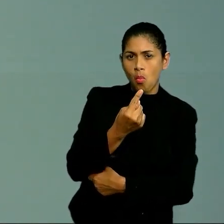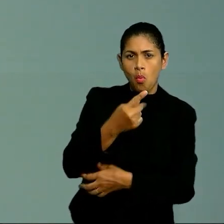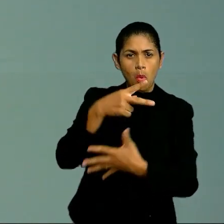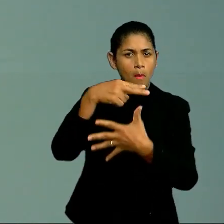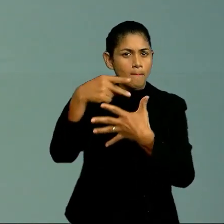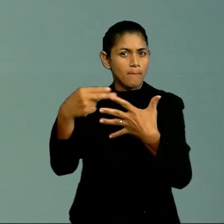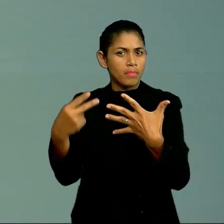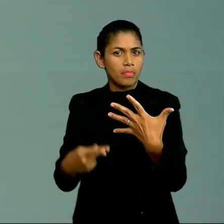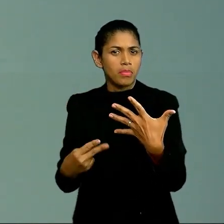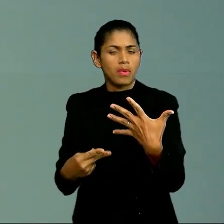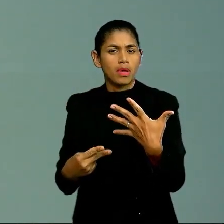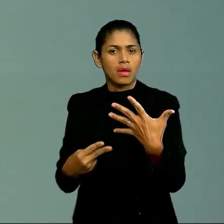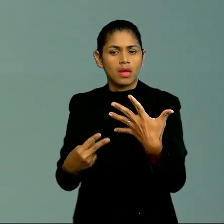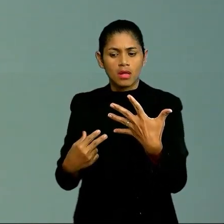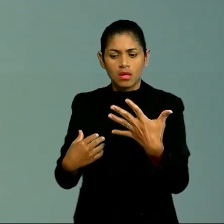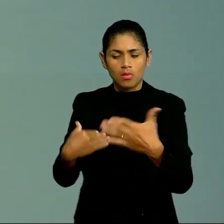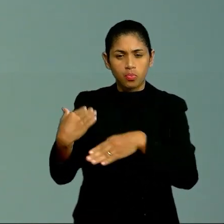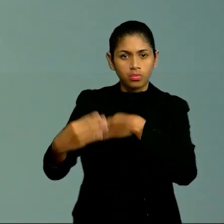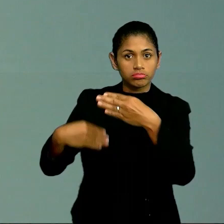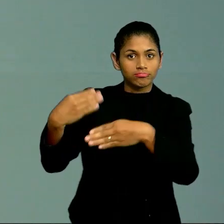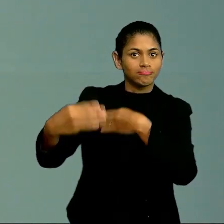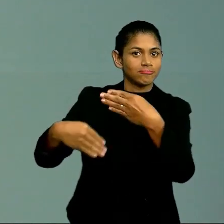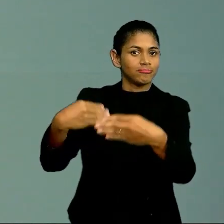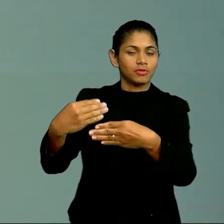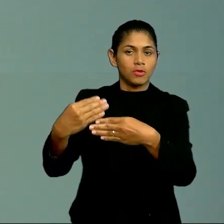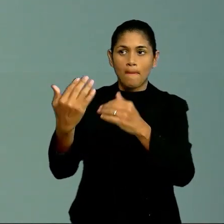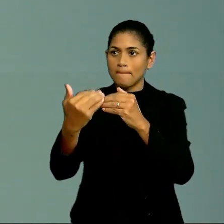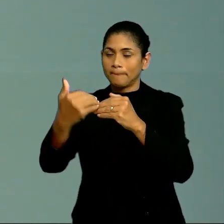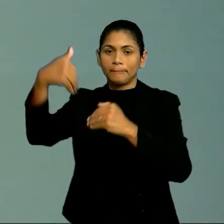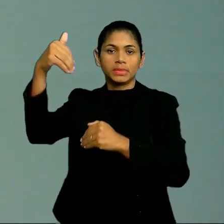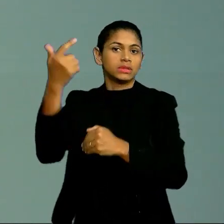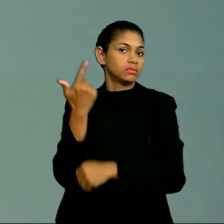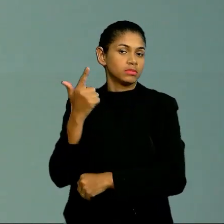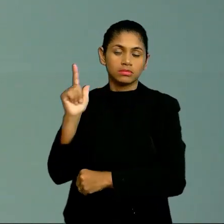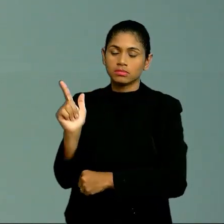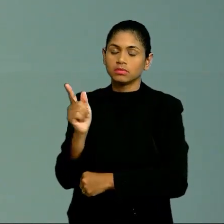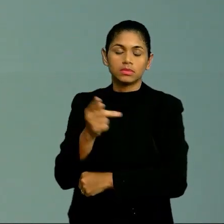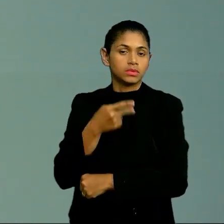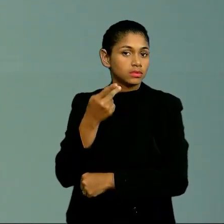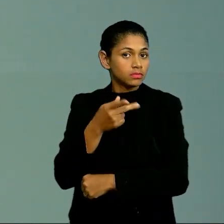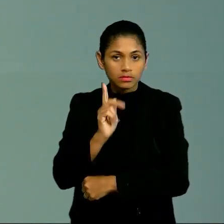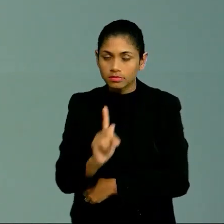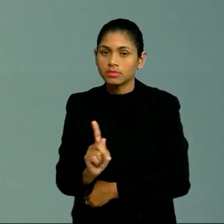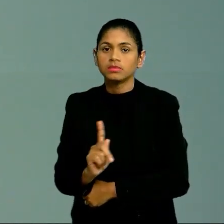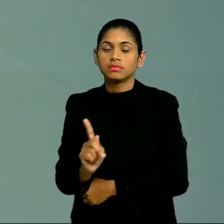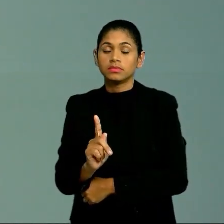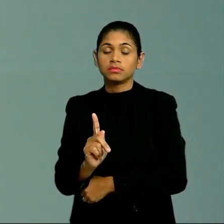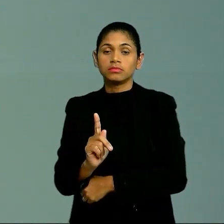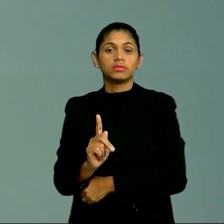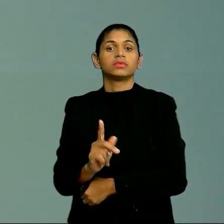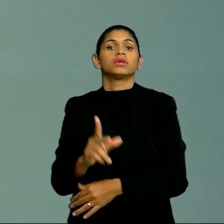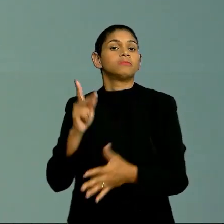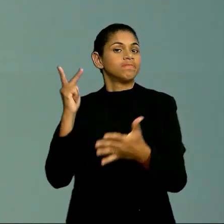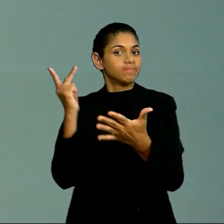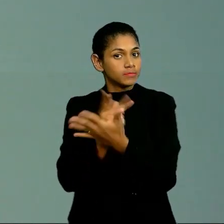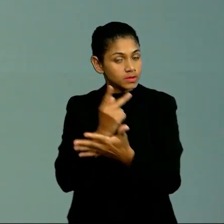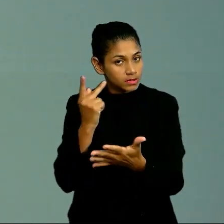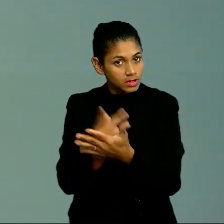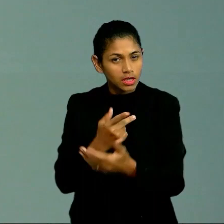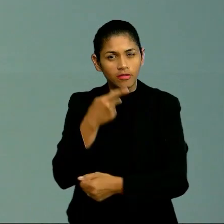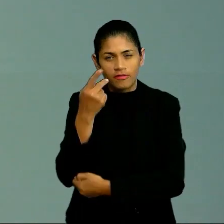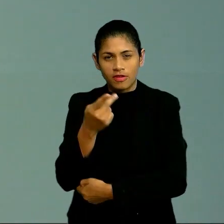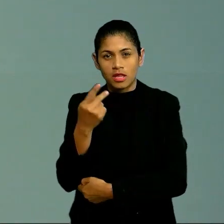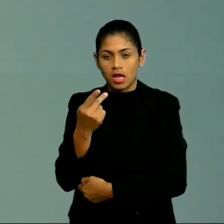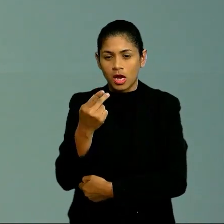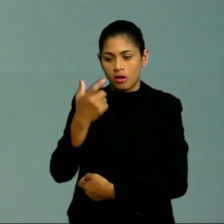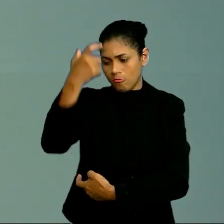acordo com as suas necessidades, de acordo com as suas adaptações. Então, é incorreto dizer que o homem é